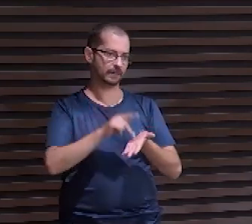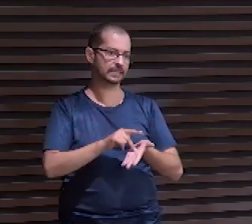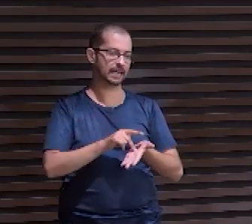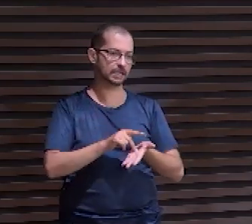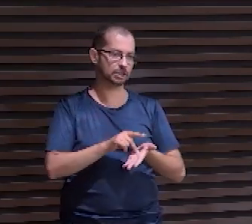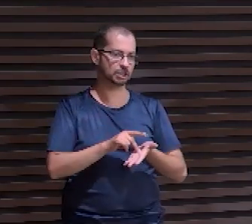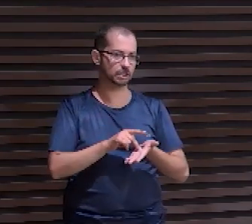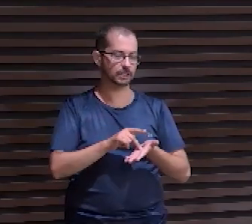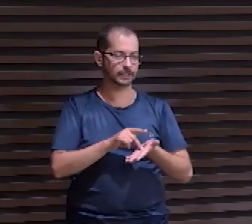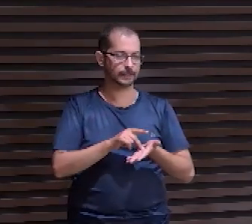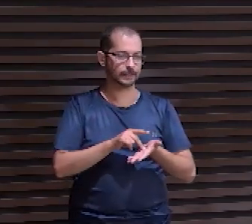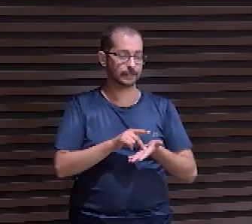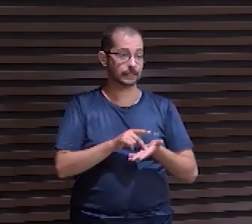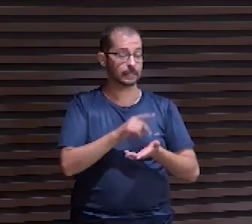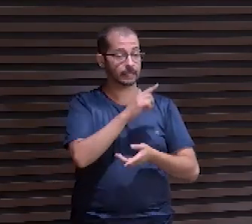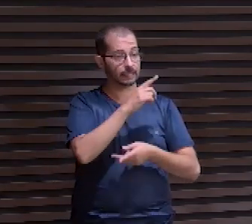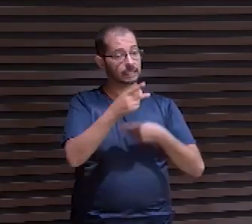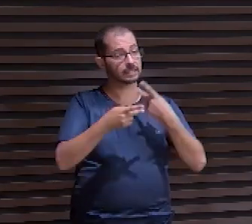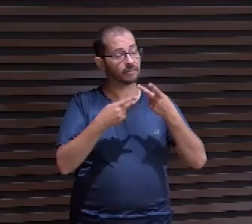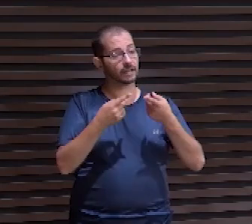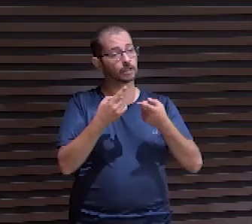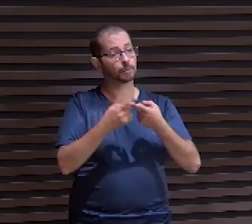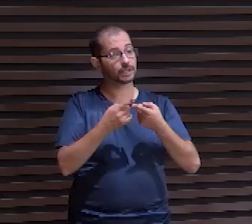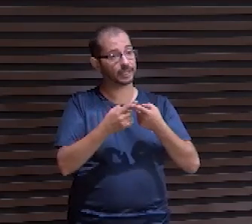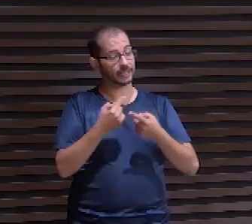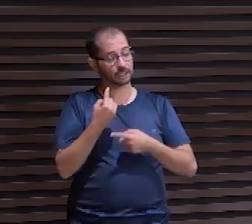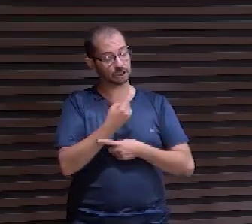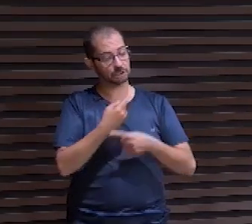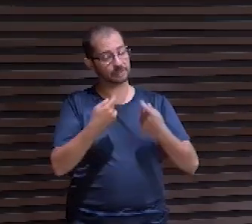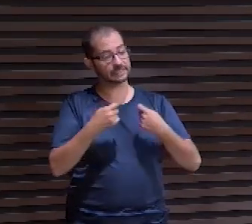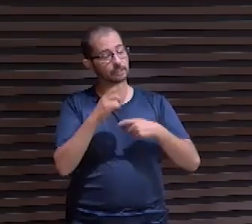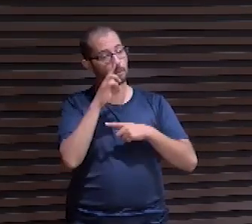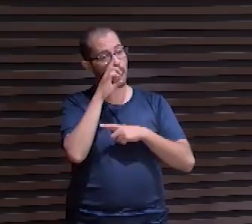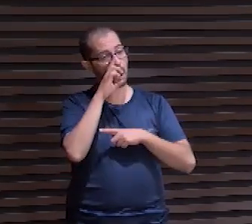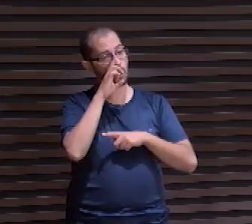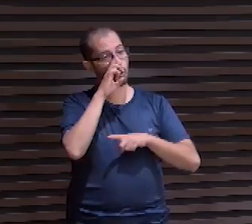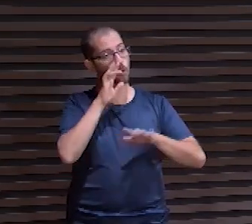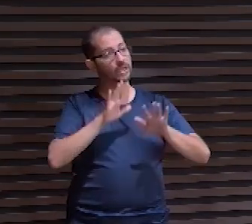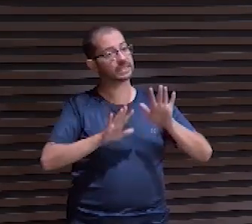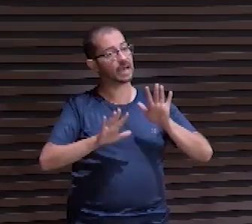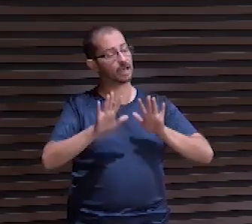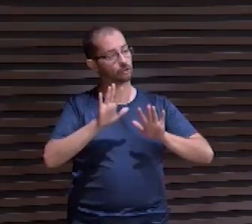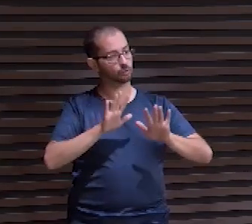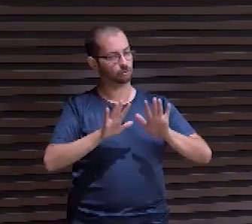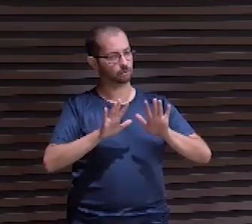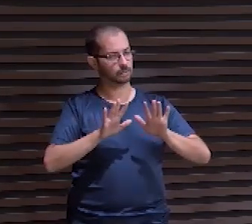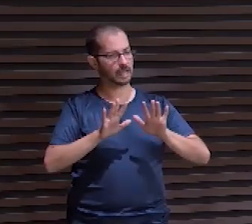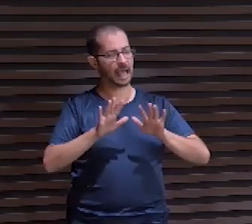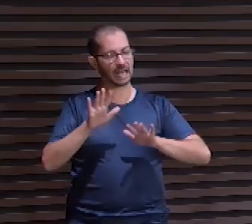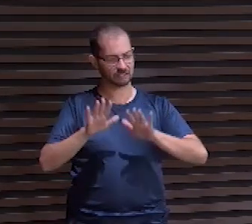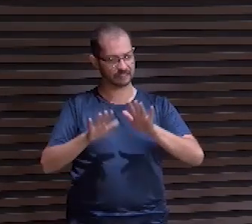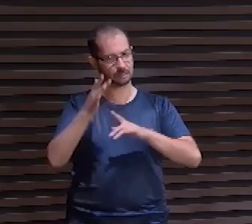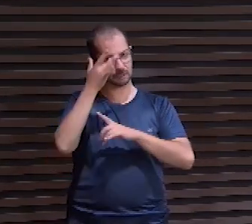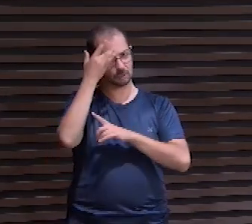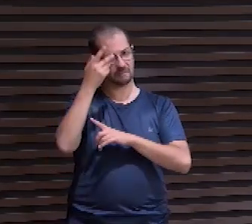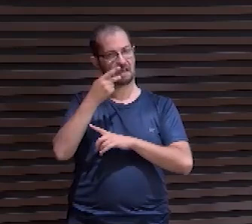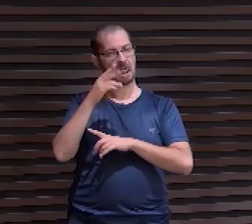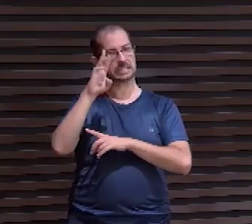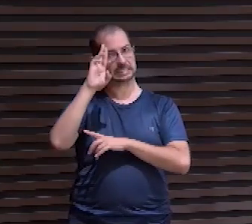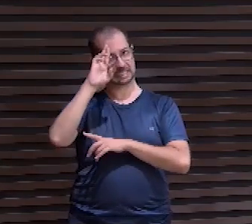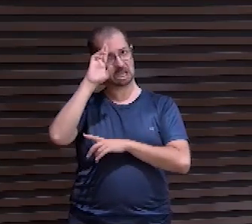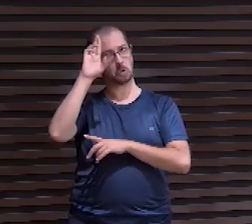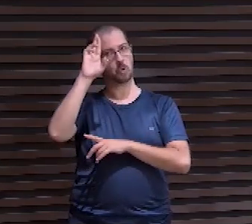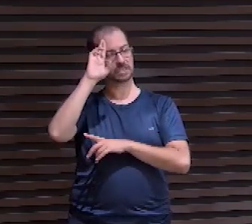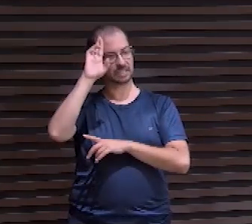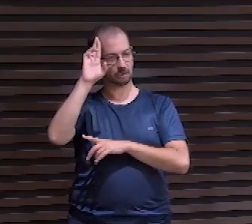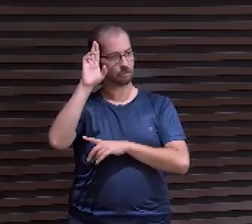eu estou dizendo, meus irmãos, porque nós precisamos ter cuidado. Nem todo o que me diz Senhor, Senhor, vai entrar